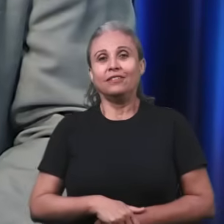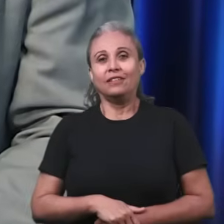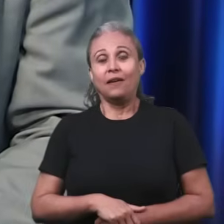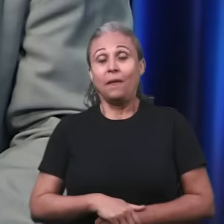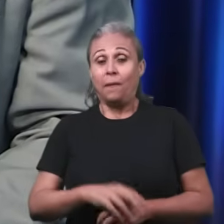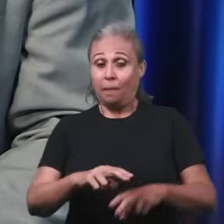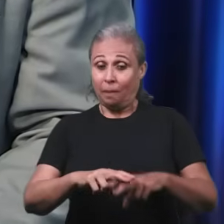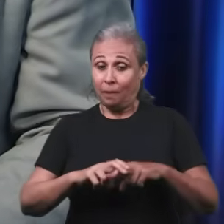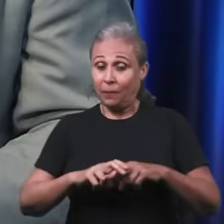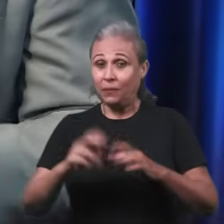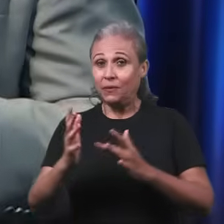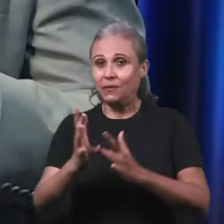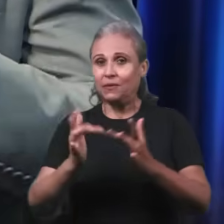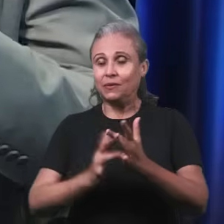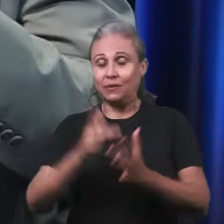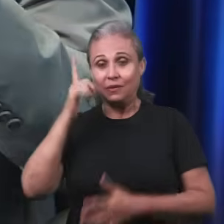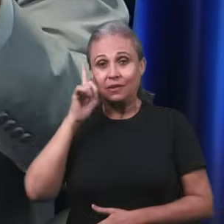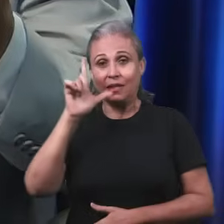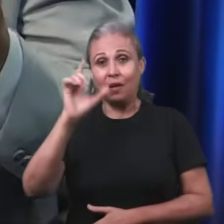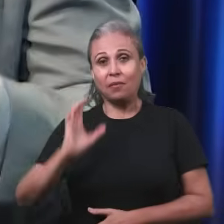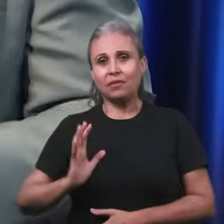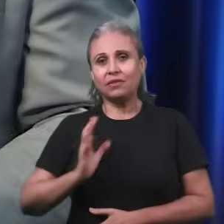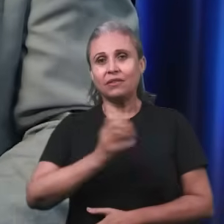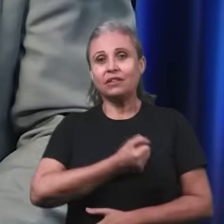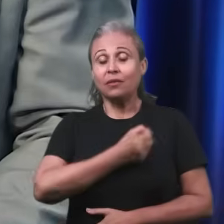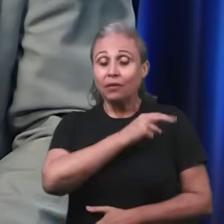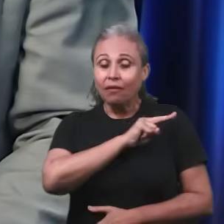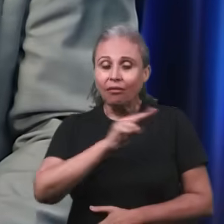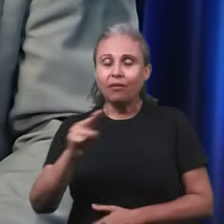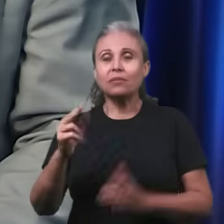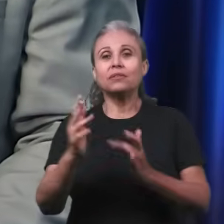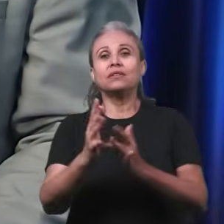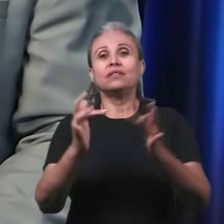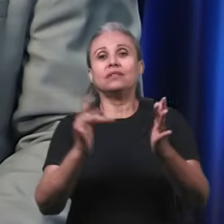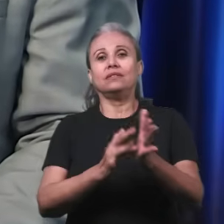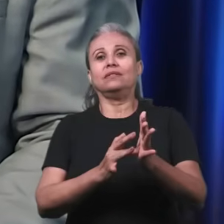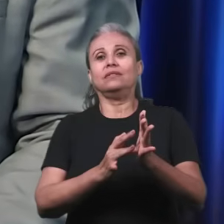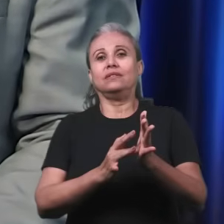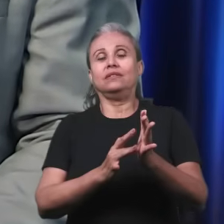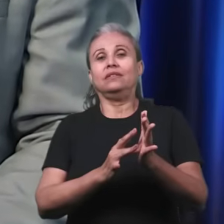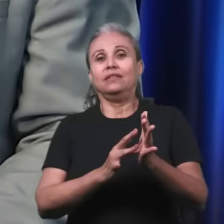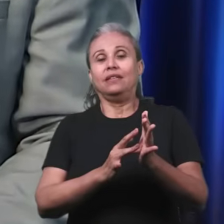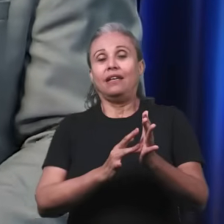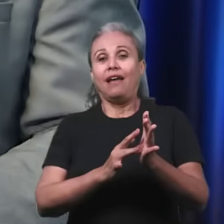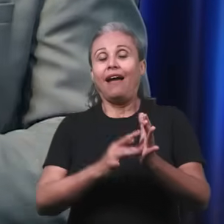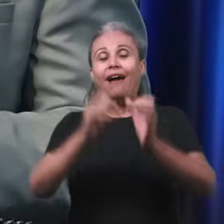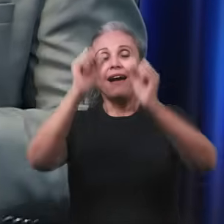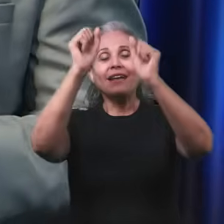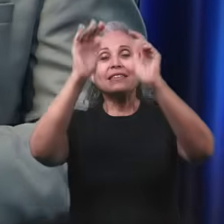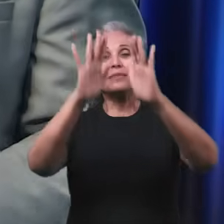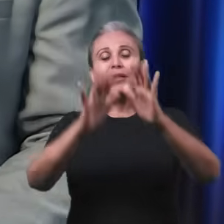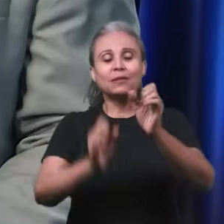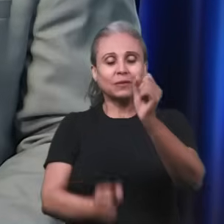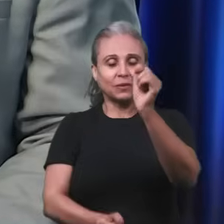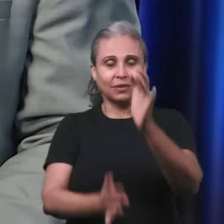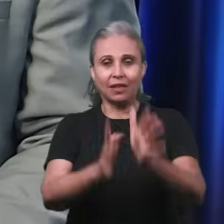Jesus que nós somos salvos, em nome de Jesus que todas as bênçãos de Deus elas são operadas. Então, Glória a eu Deus.